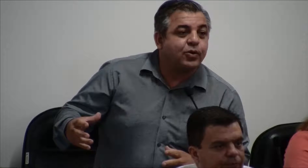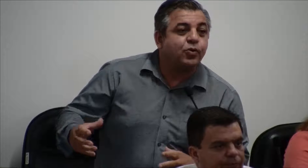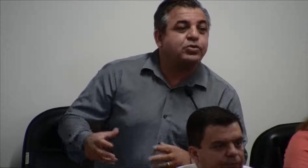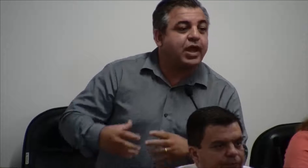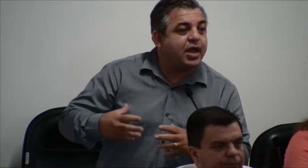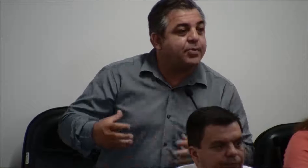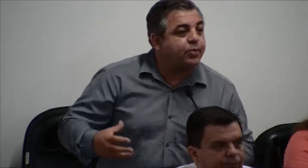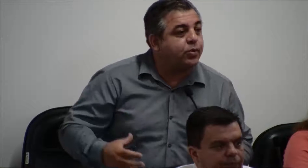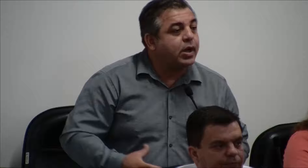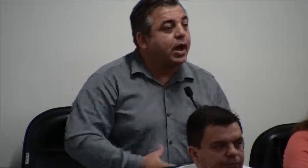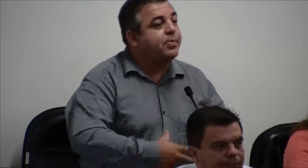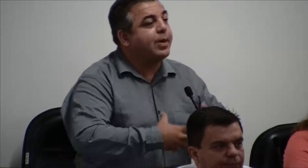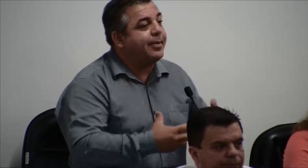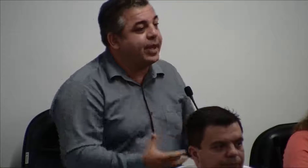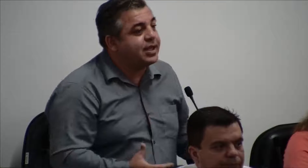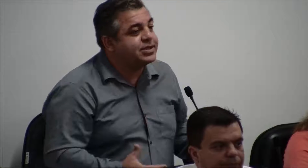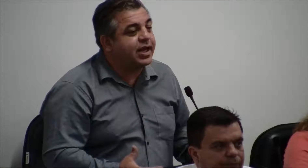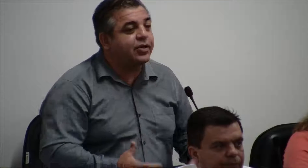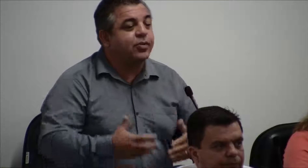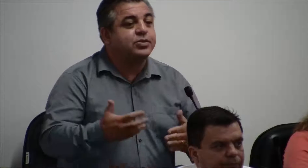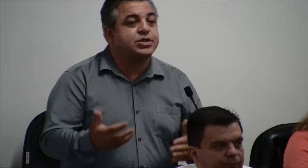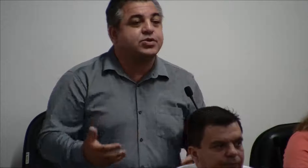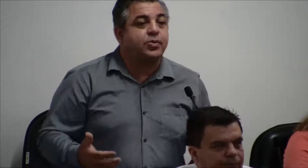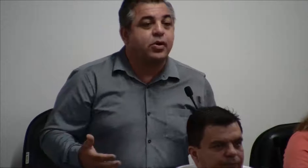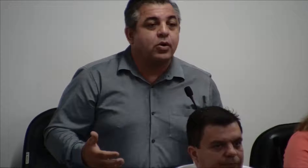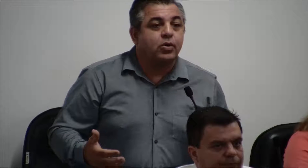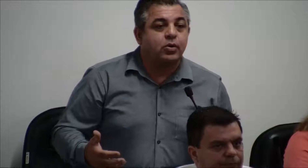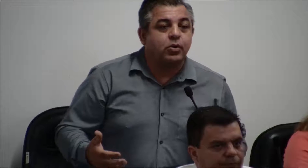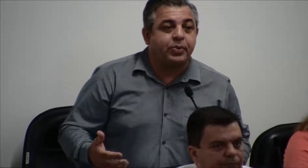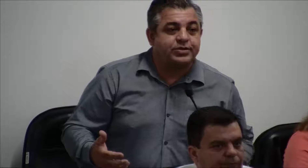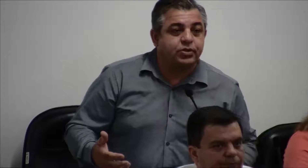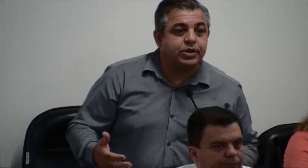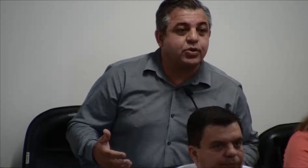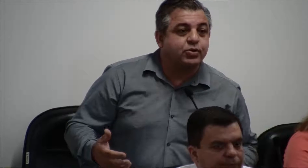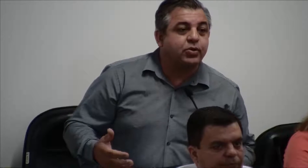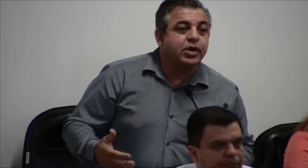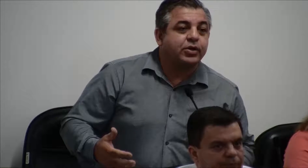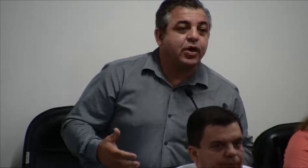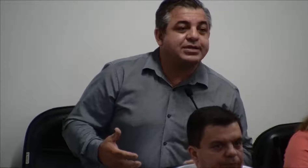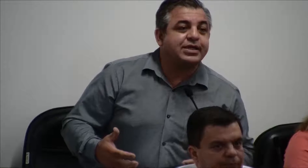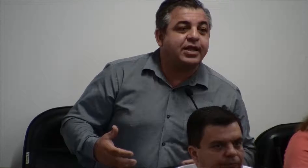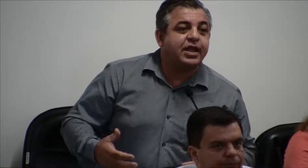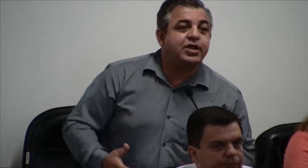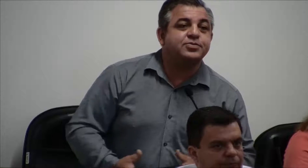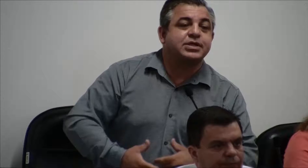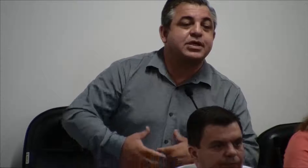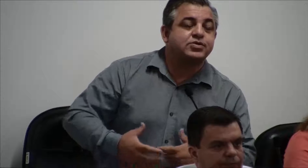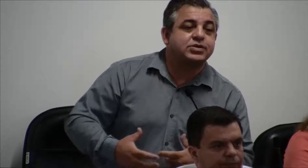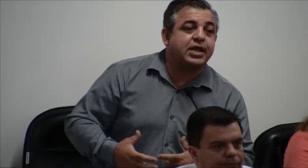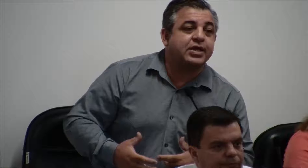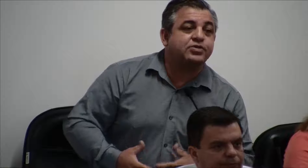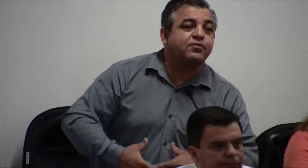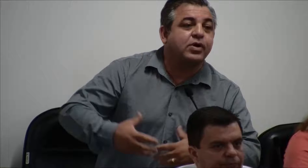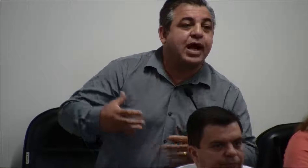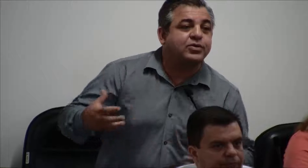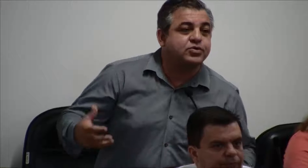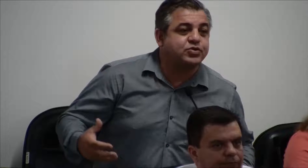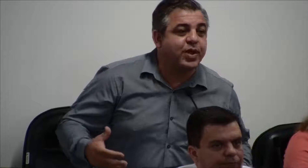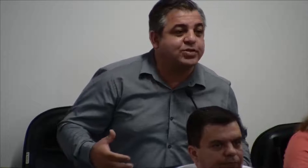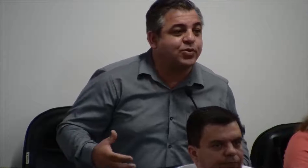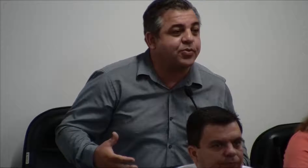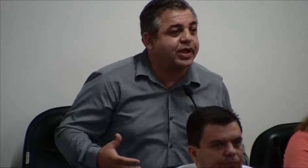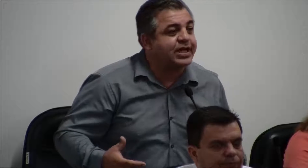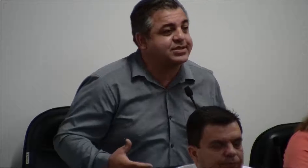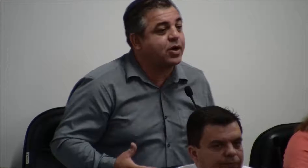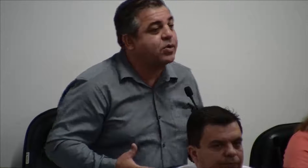divulgasse com tempo, amplamente, né? Como disse o pastor Nilton, nós entenderíamos que isso seria divulgado nos